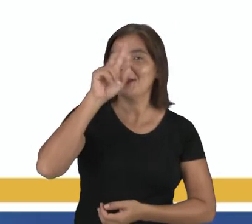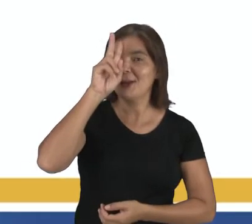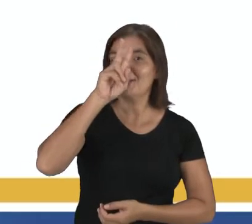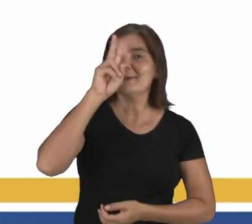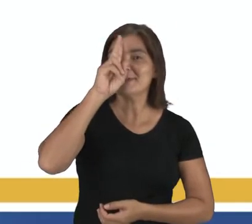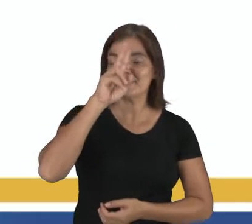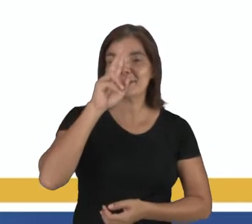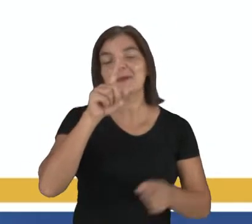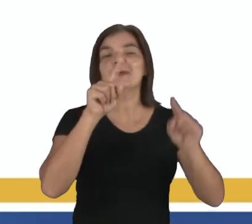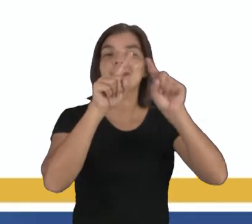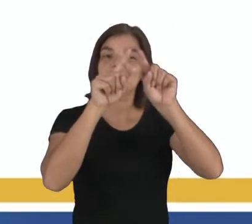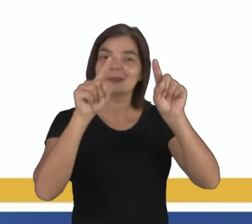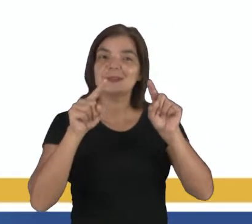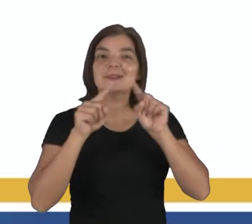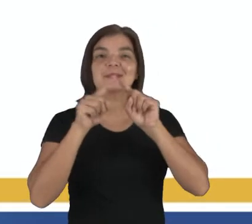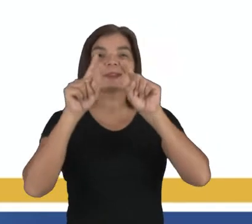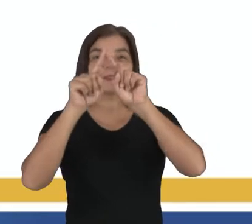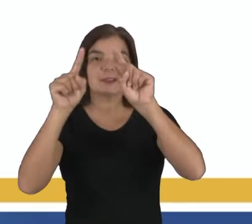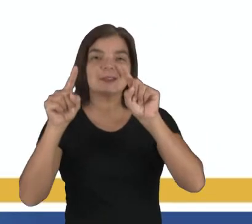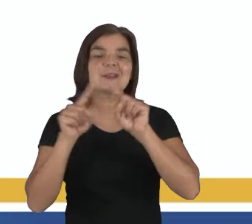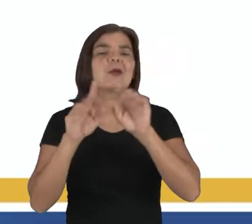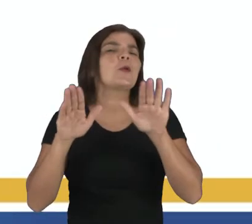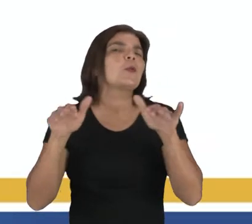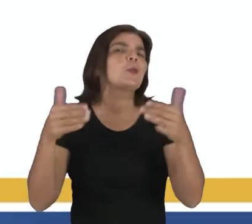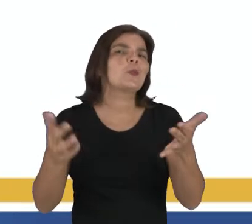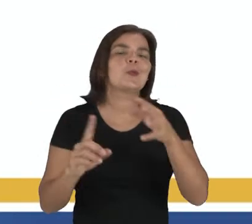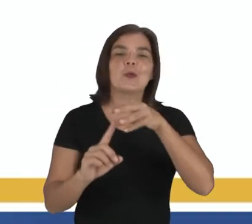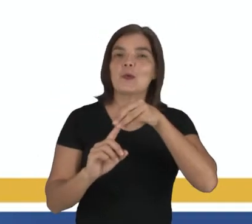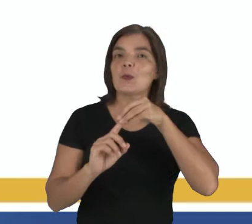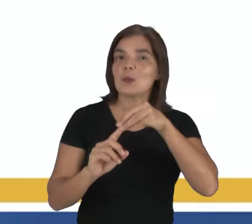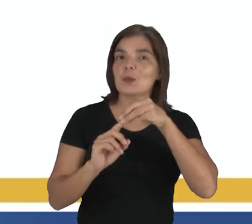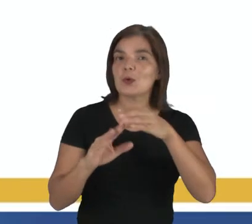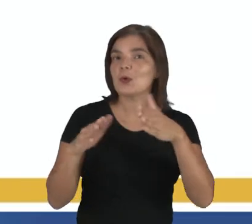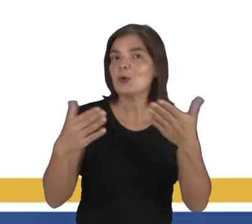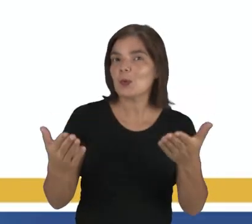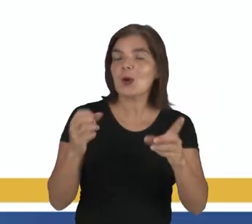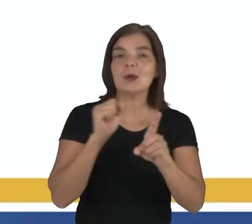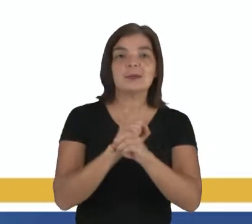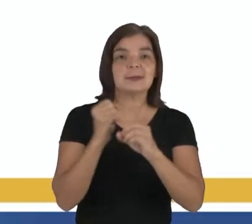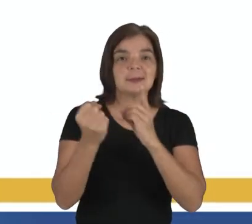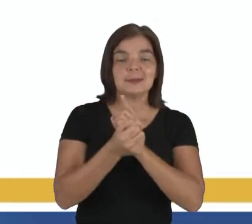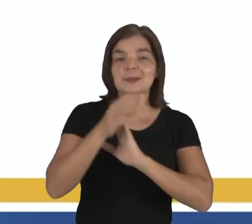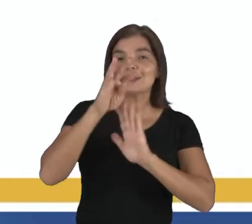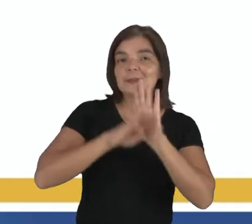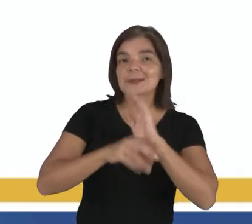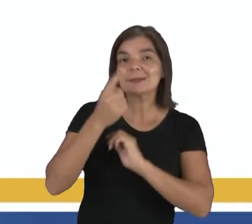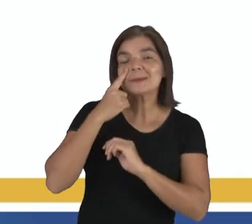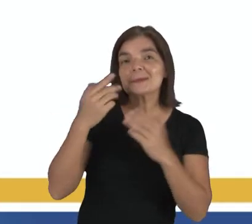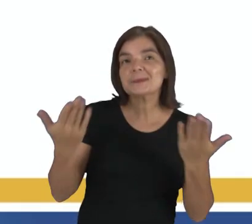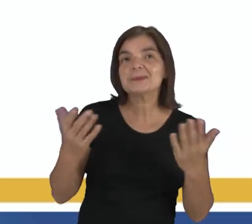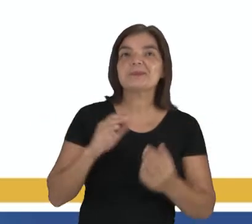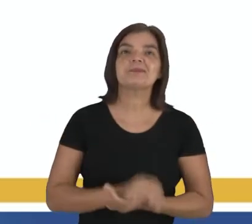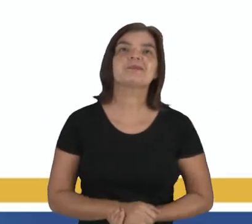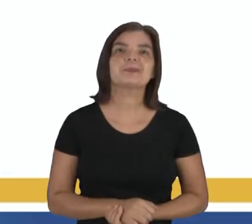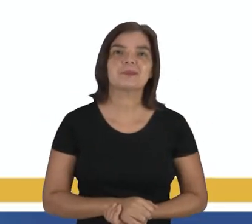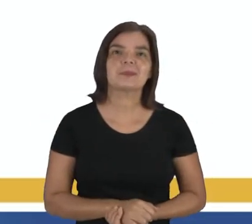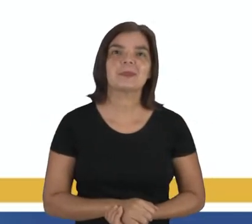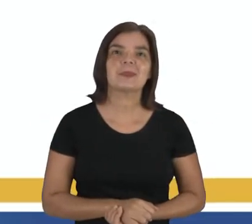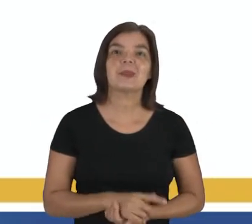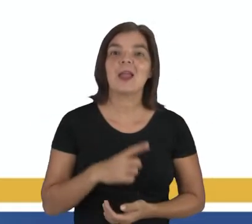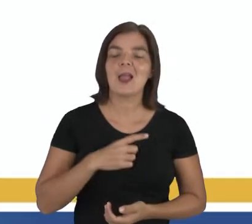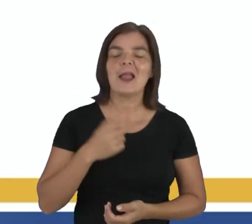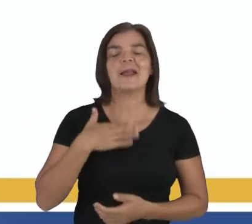em quadrinho. Isso mesmo. Qual é a finalidade, qual a função social desse texto? Vamos ver?